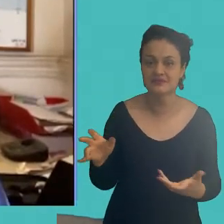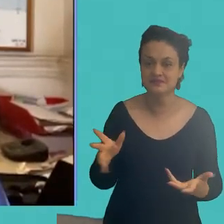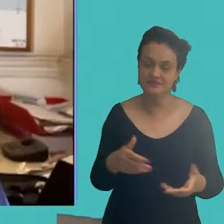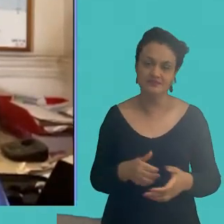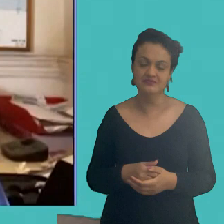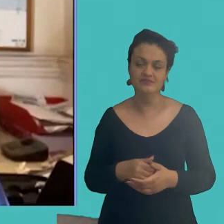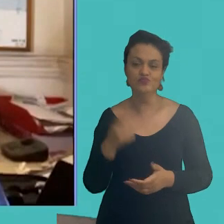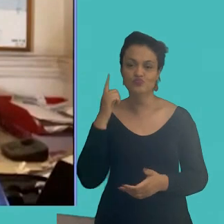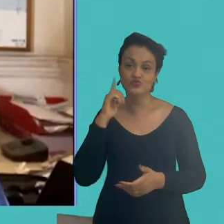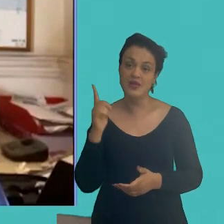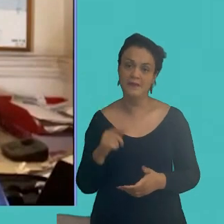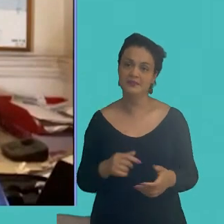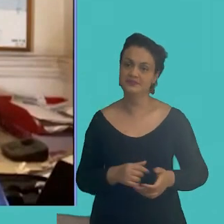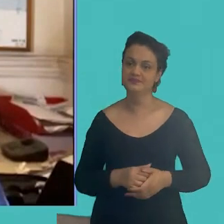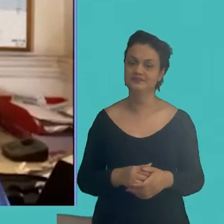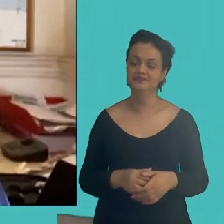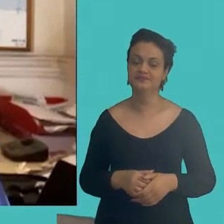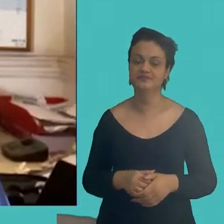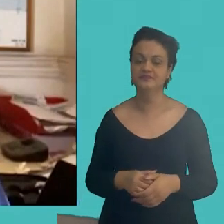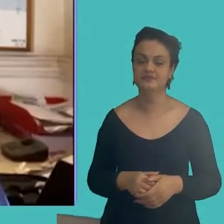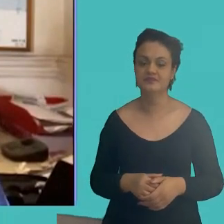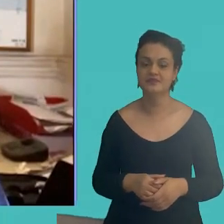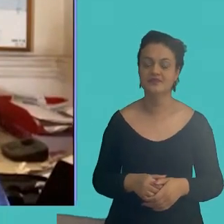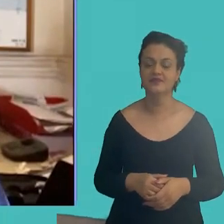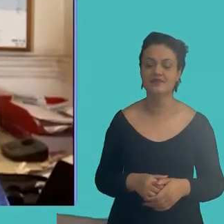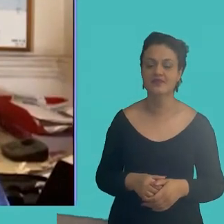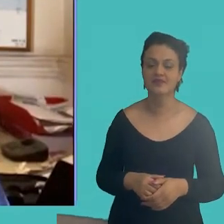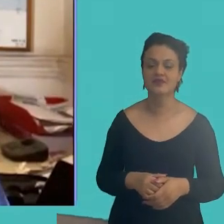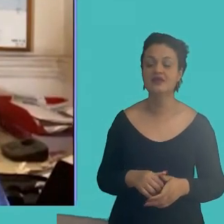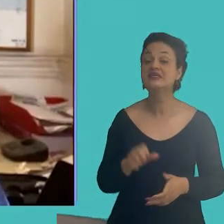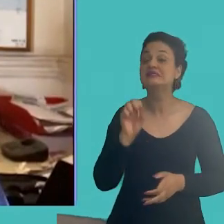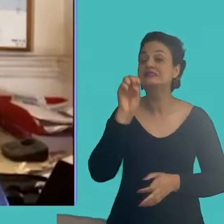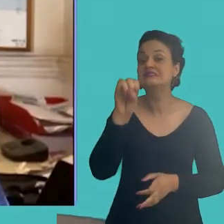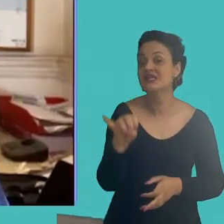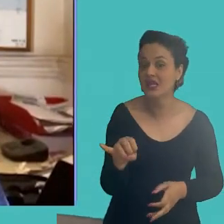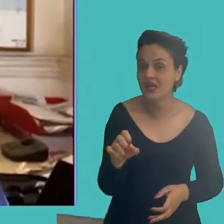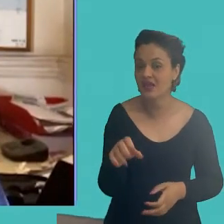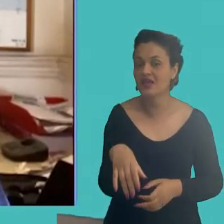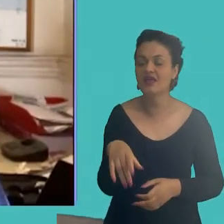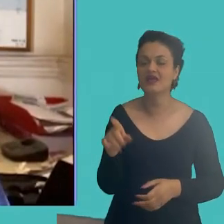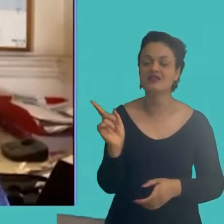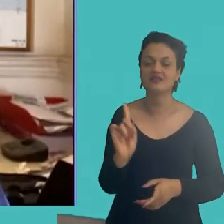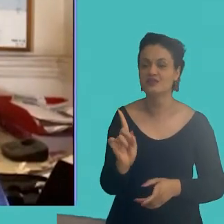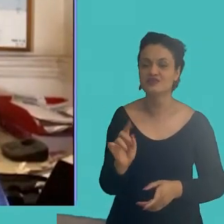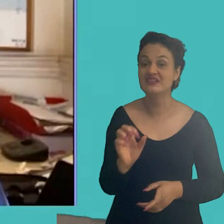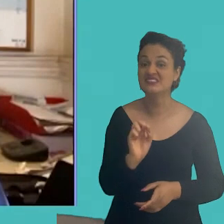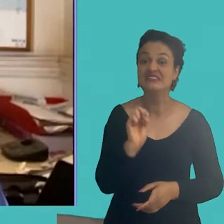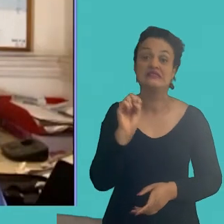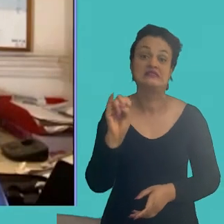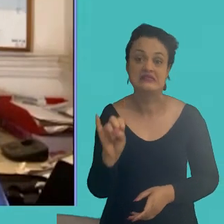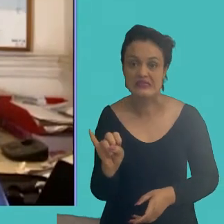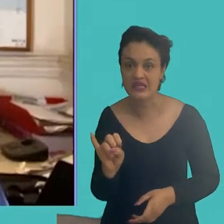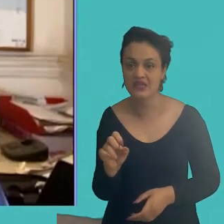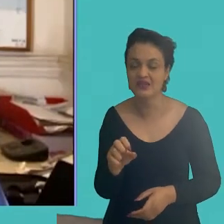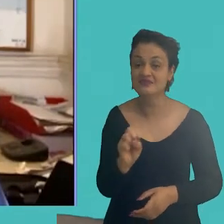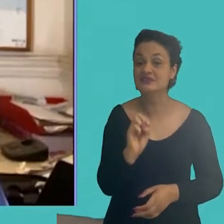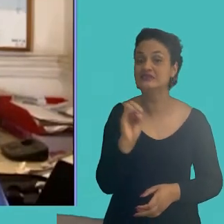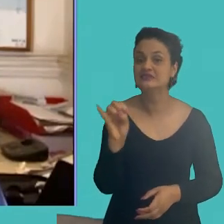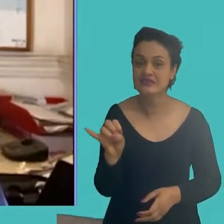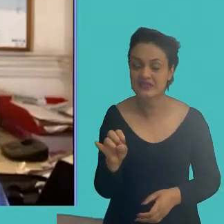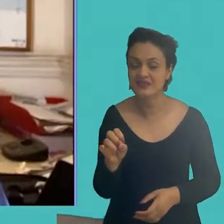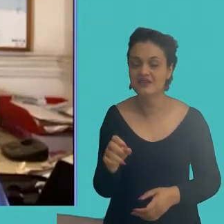político partidária eleitoral. Se isto não tivesse acontecido, teríamos tido menos